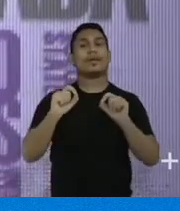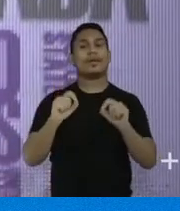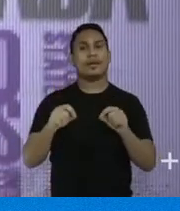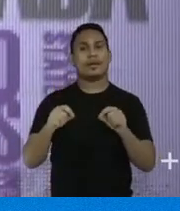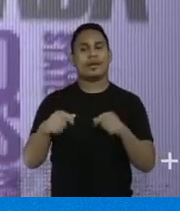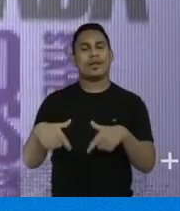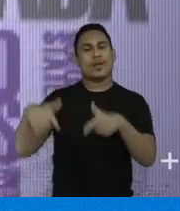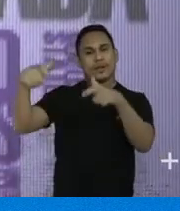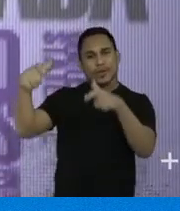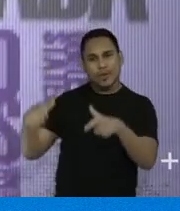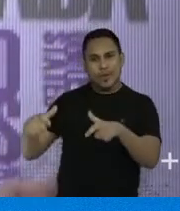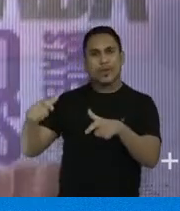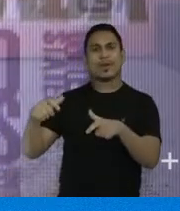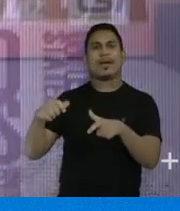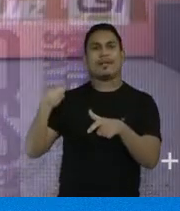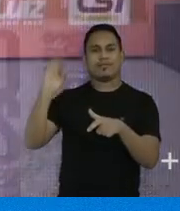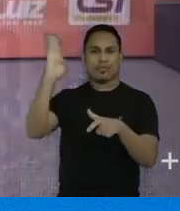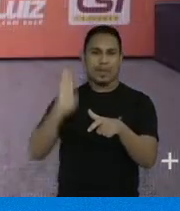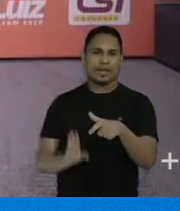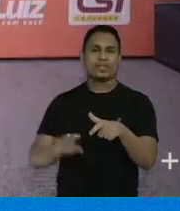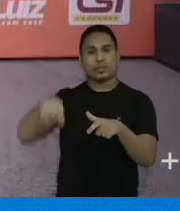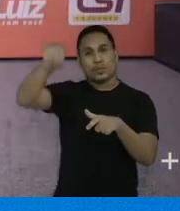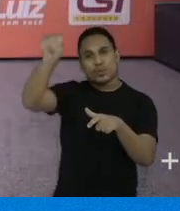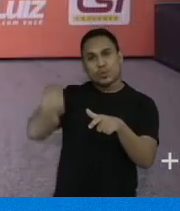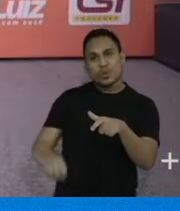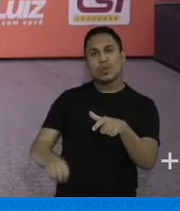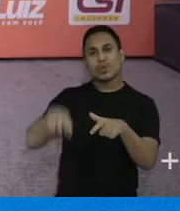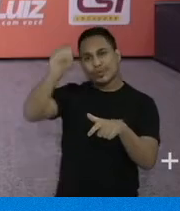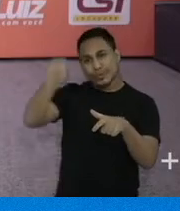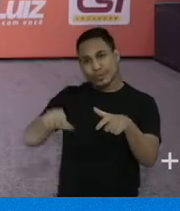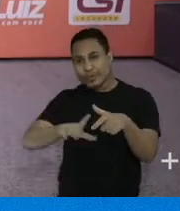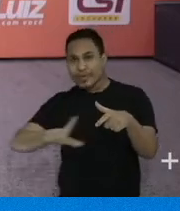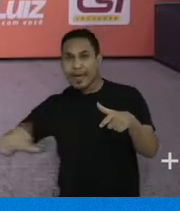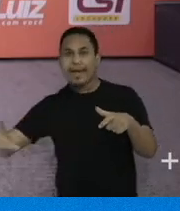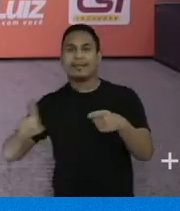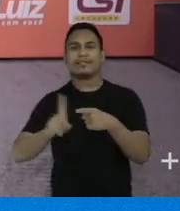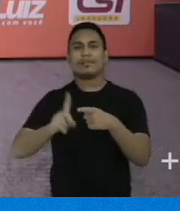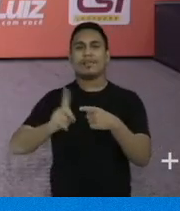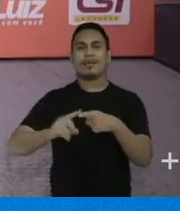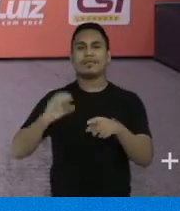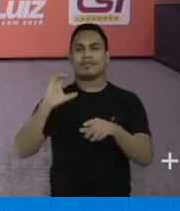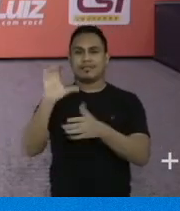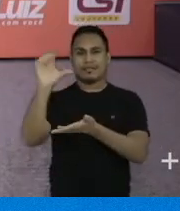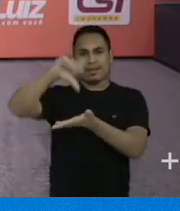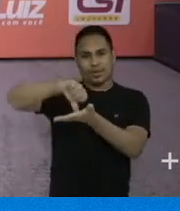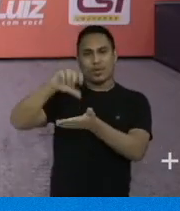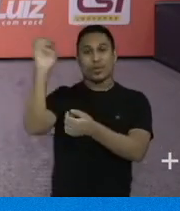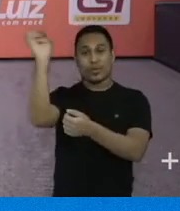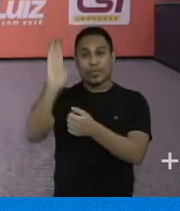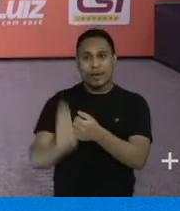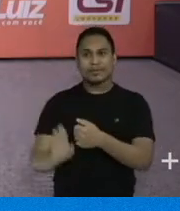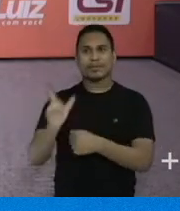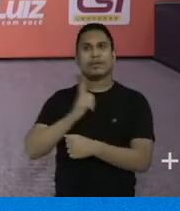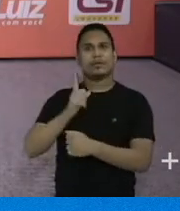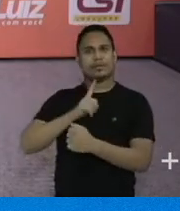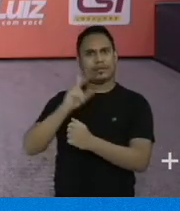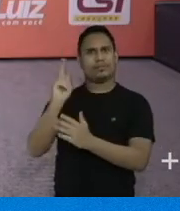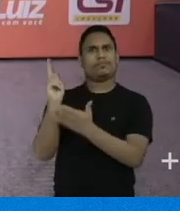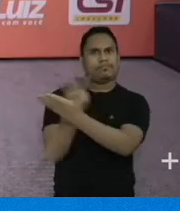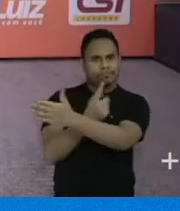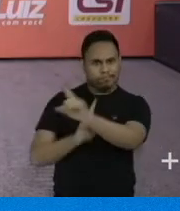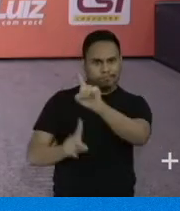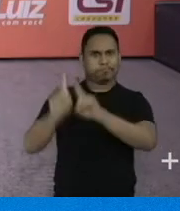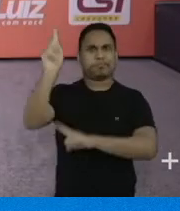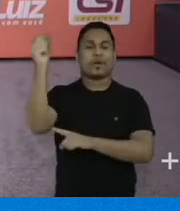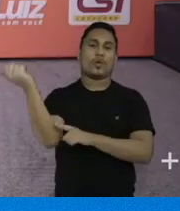mais desenvolvidas, como Sul, Sudeste, Centro-Oeste, a gente tem uma incidência maior do que nas regiões